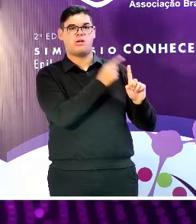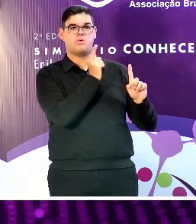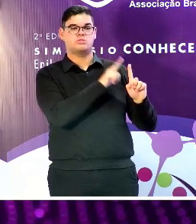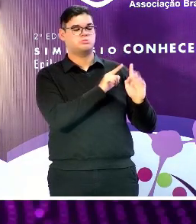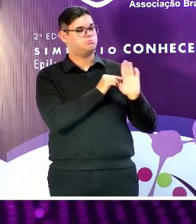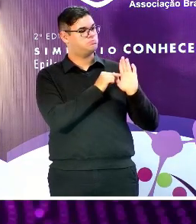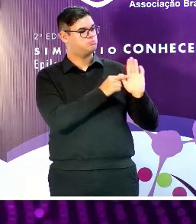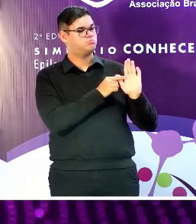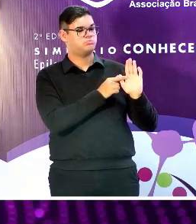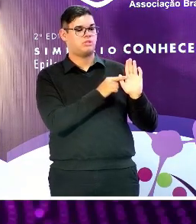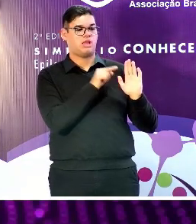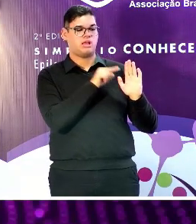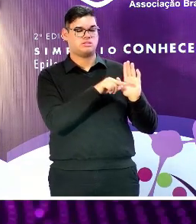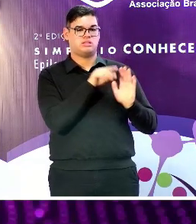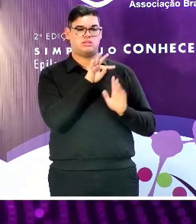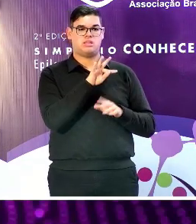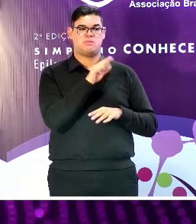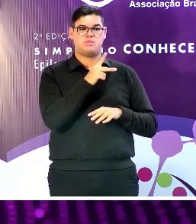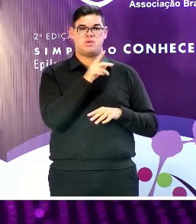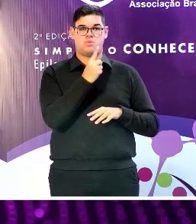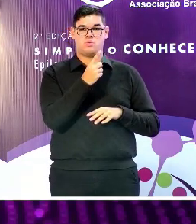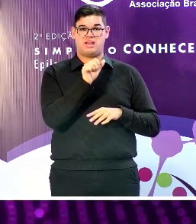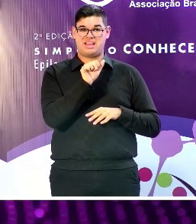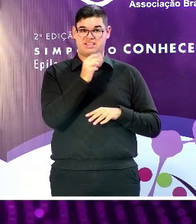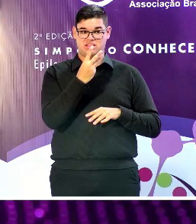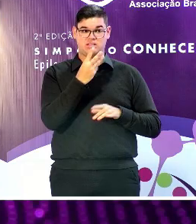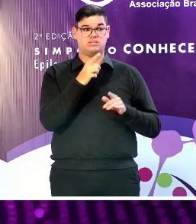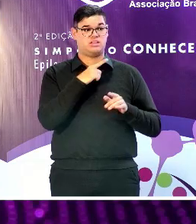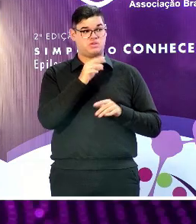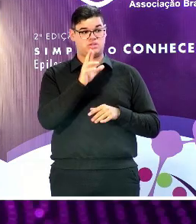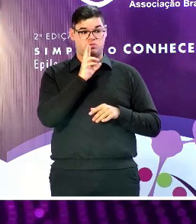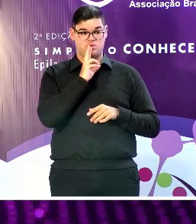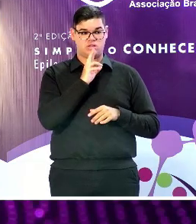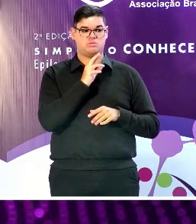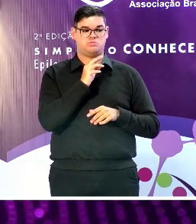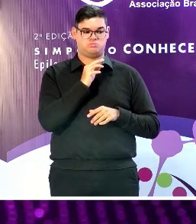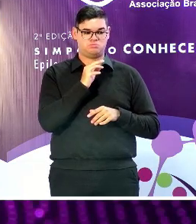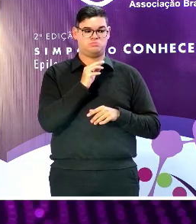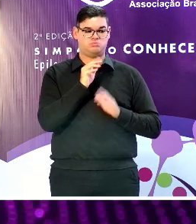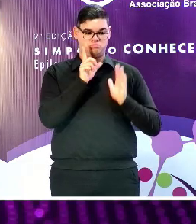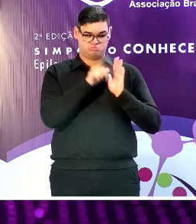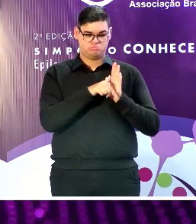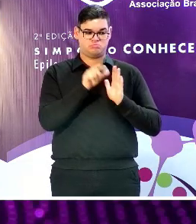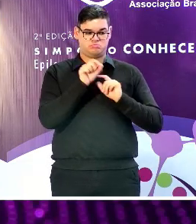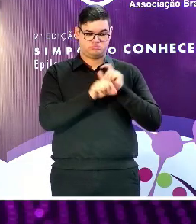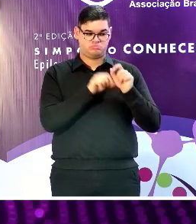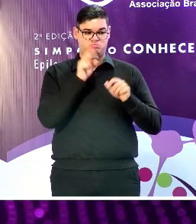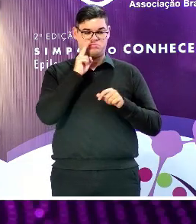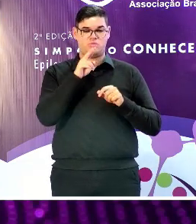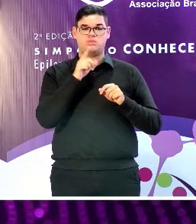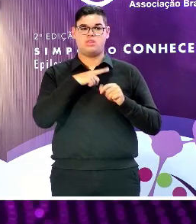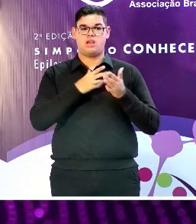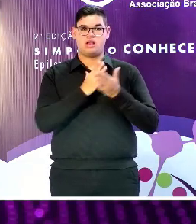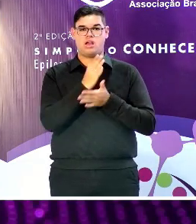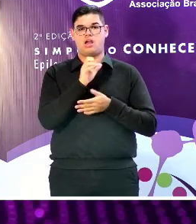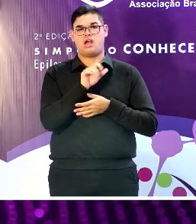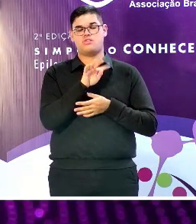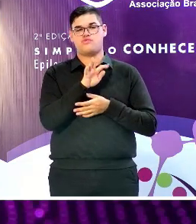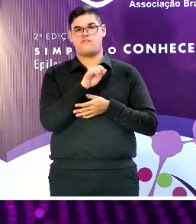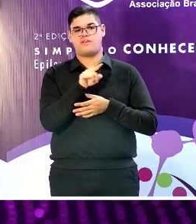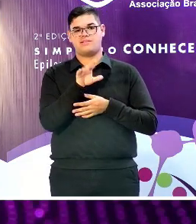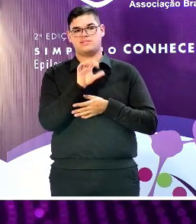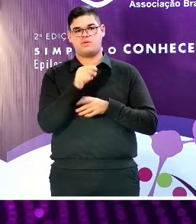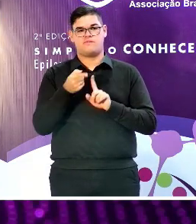essa TP1A3. Então, a gente teve um resultado in vitro, depois a gente confirmou essa ativação